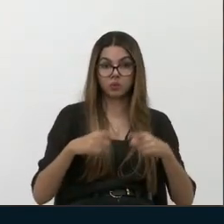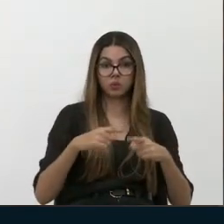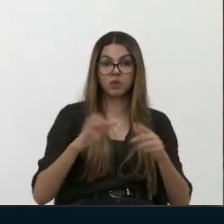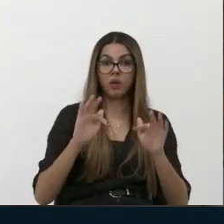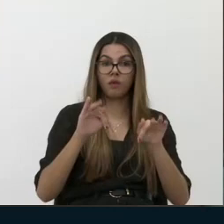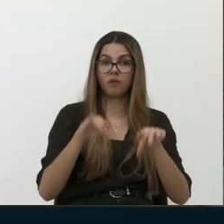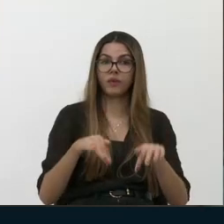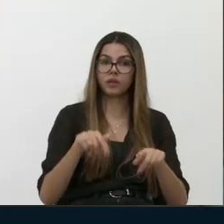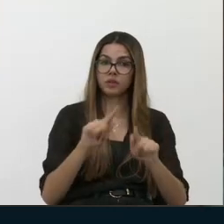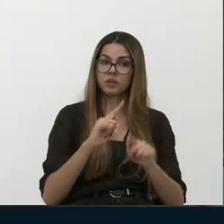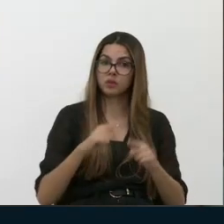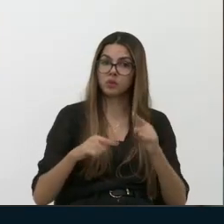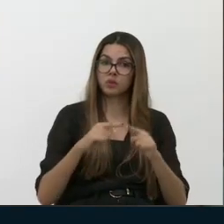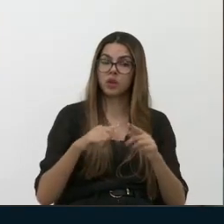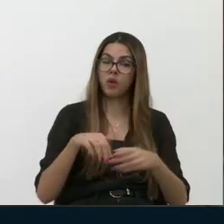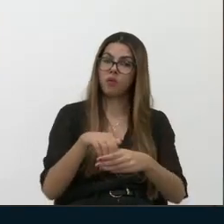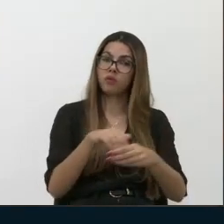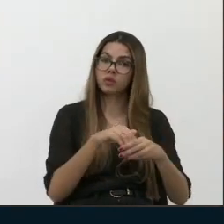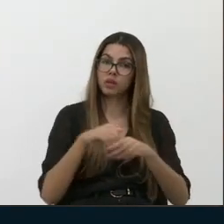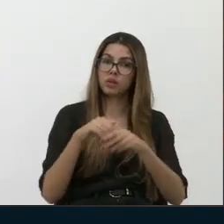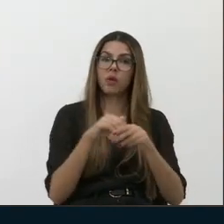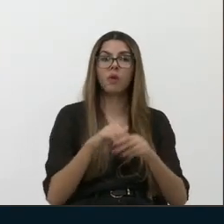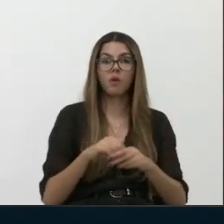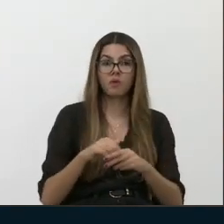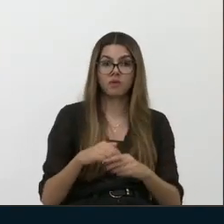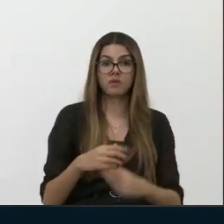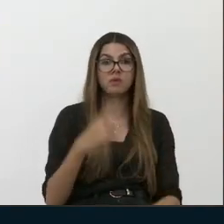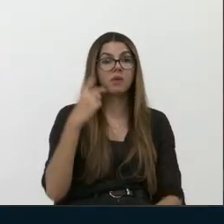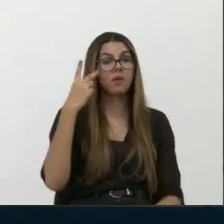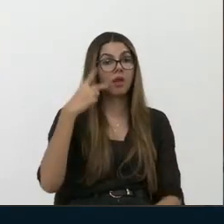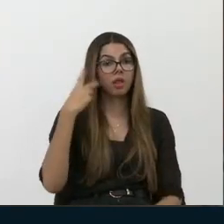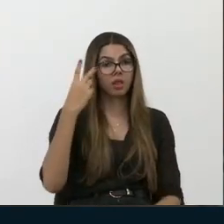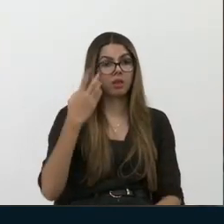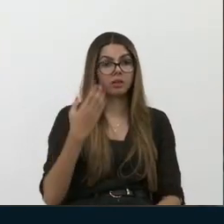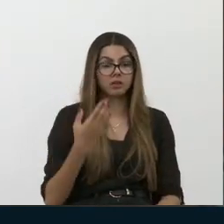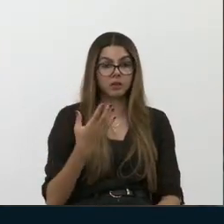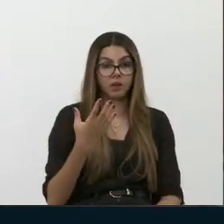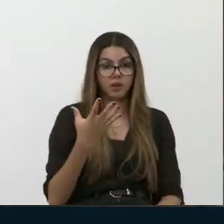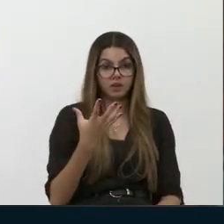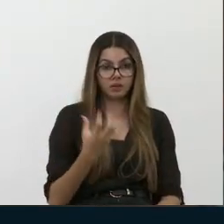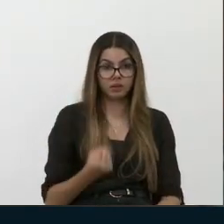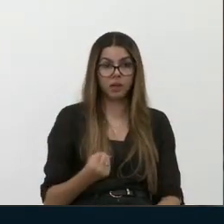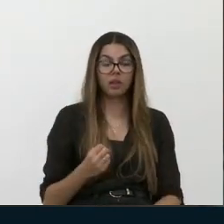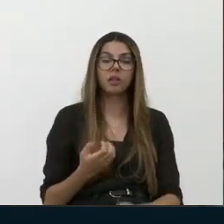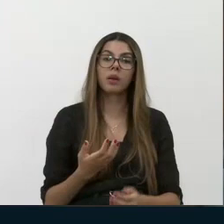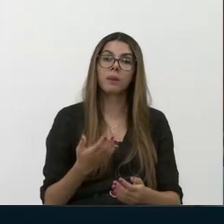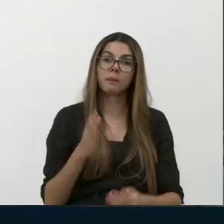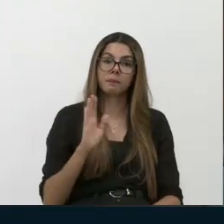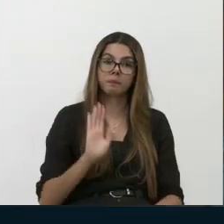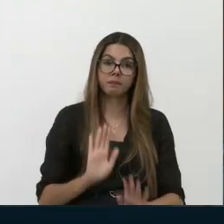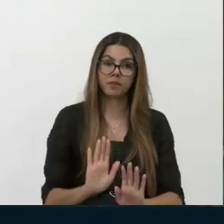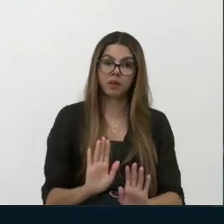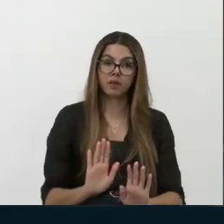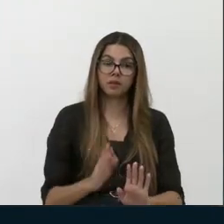Encerrada a discussão e votação. Os vereadores favoráveis permaneçam como estão e os contrários se manifestem.